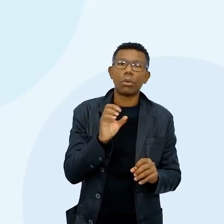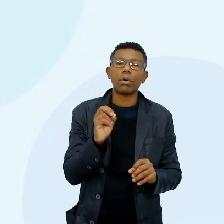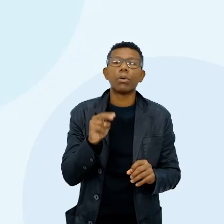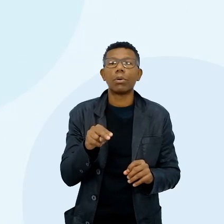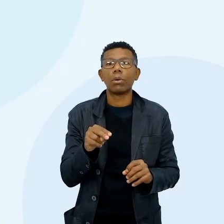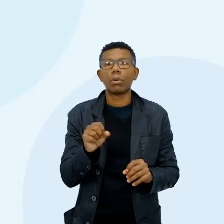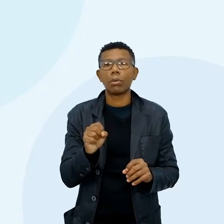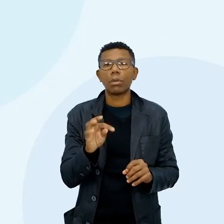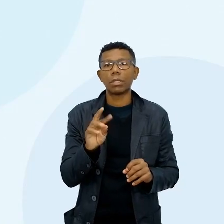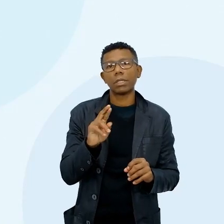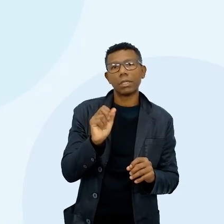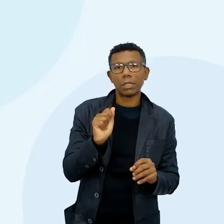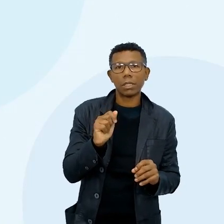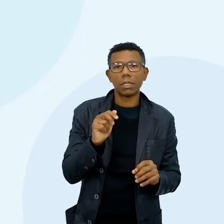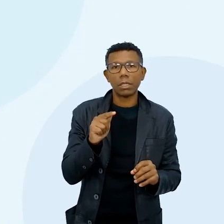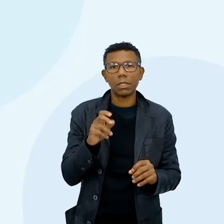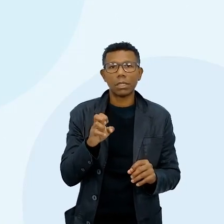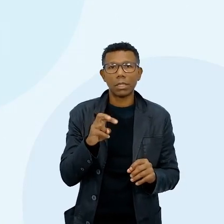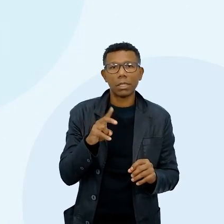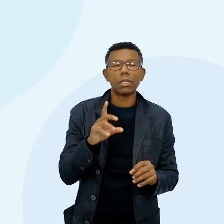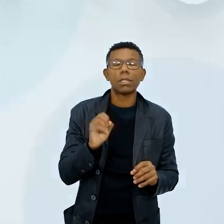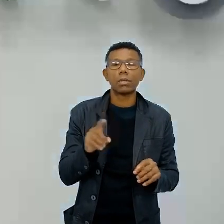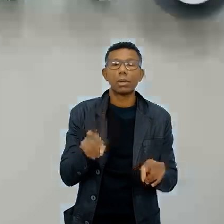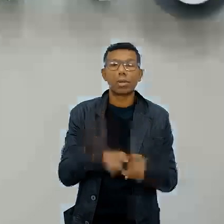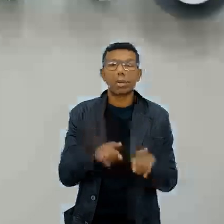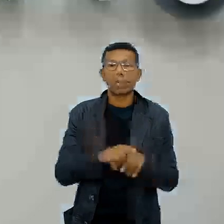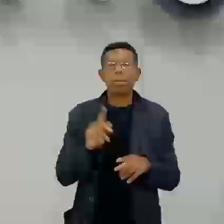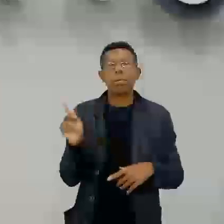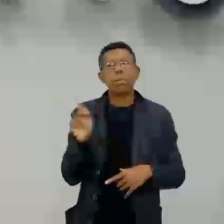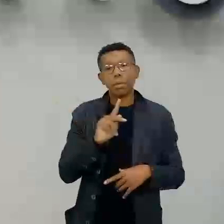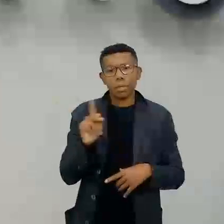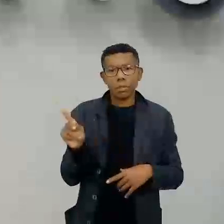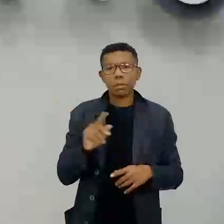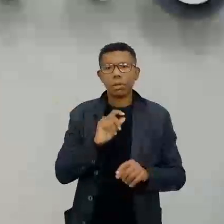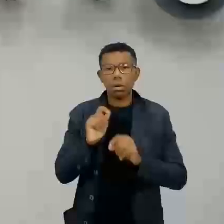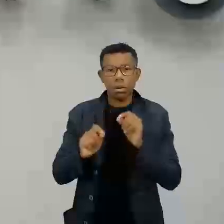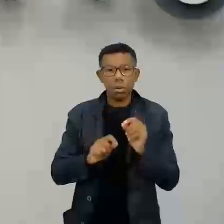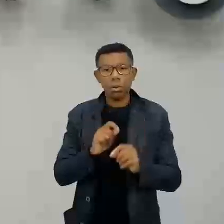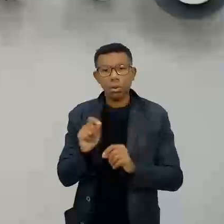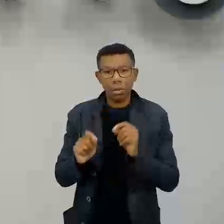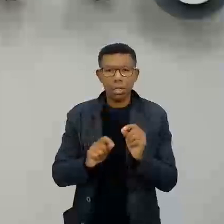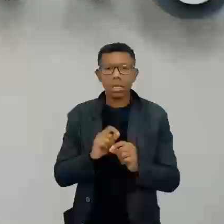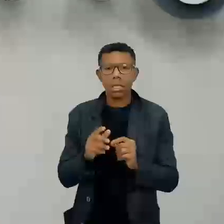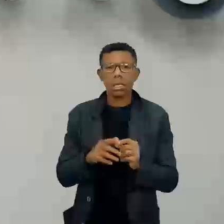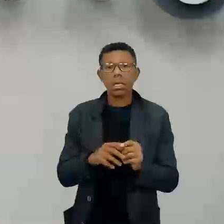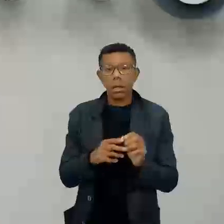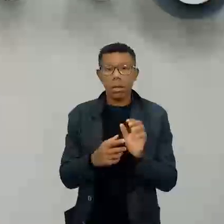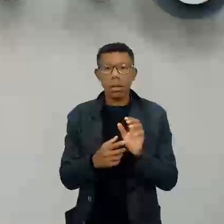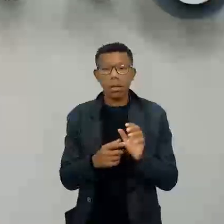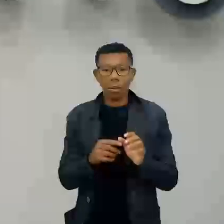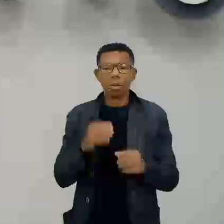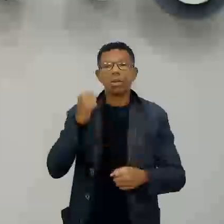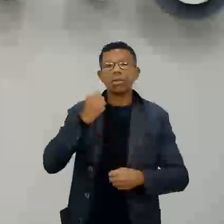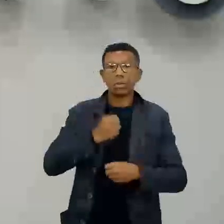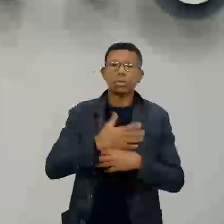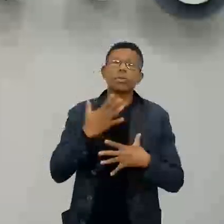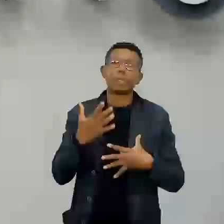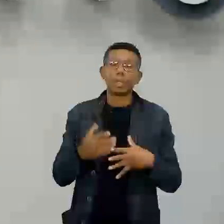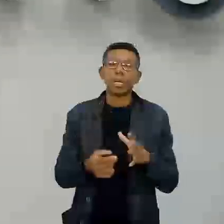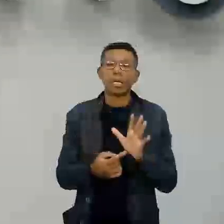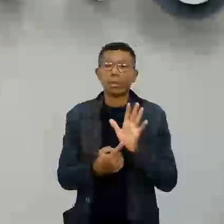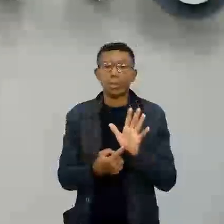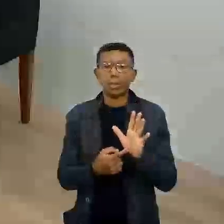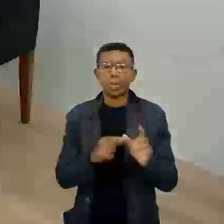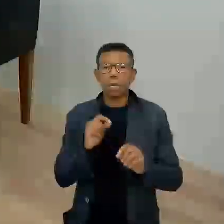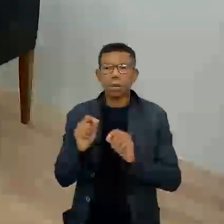nesse ponto, o professor ou a professora pode trazer várias manchetes de jornal, sim, como foi sugerido no chat, né? Como uma